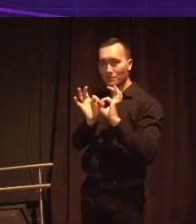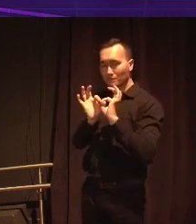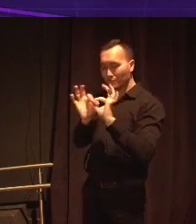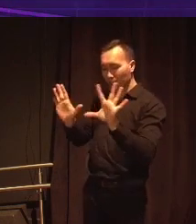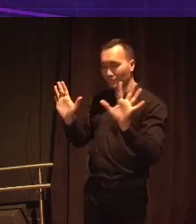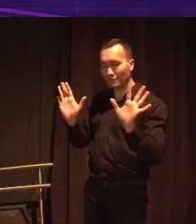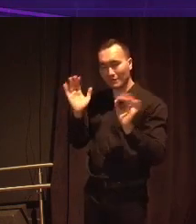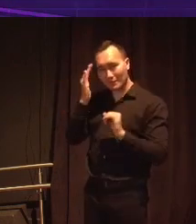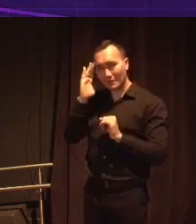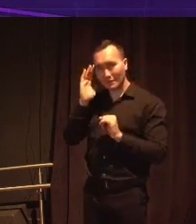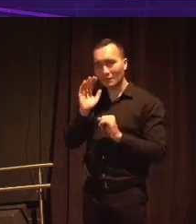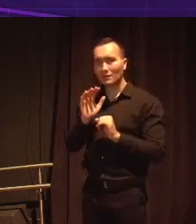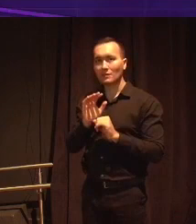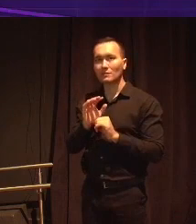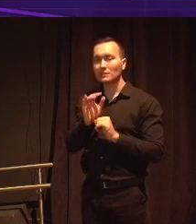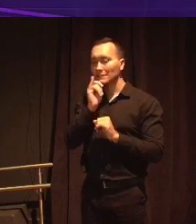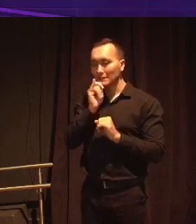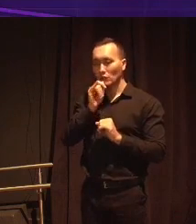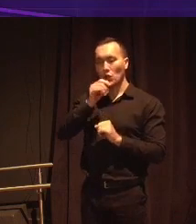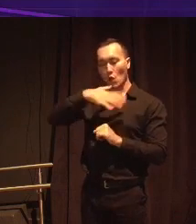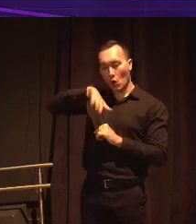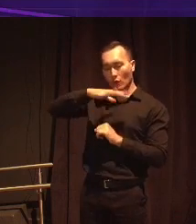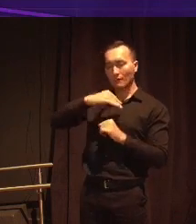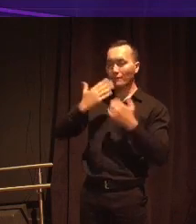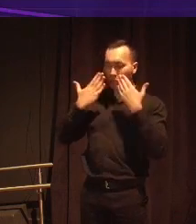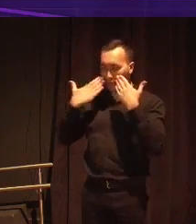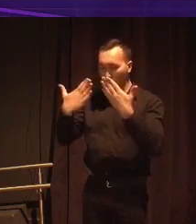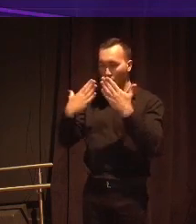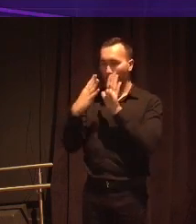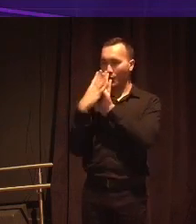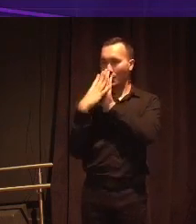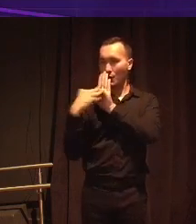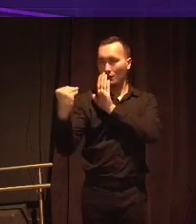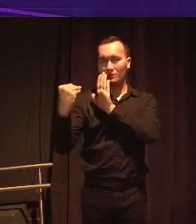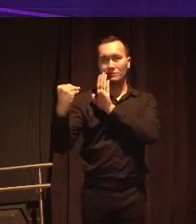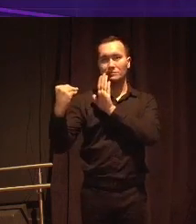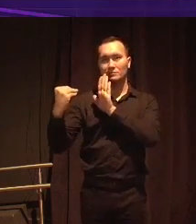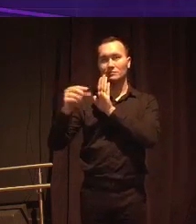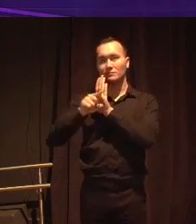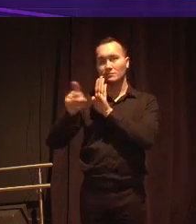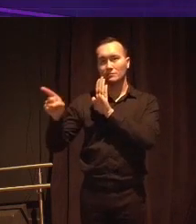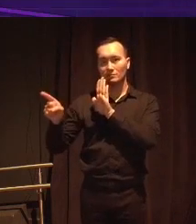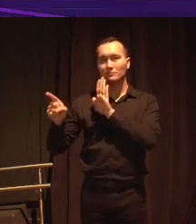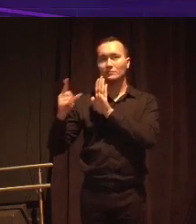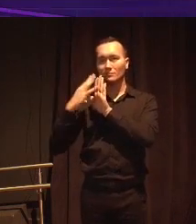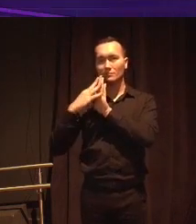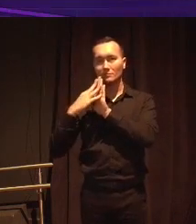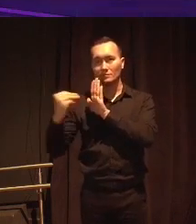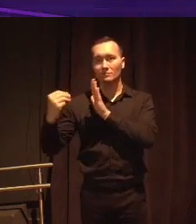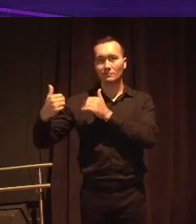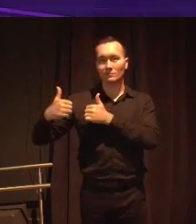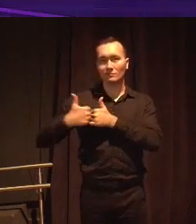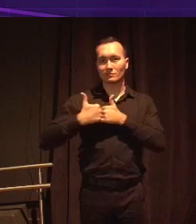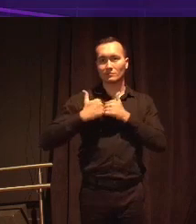também dar exemplo para que esse exemplo seja seguido.